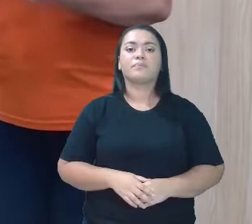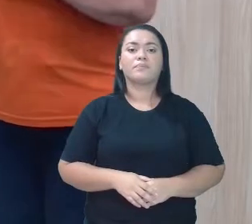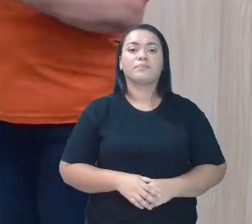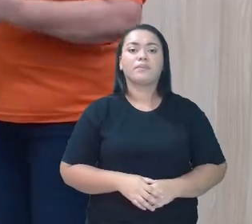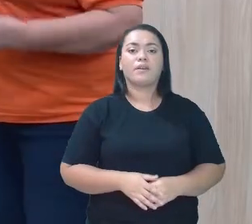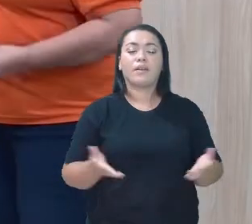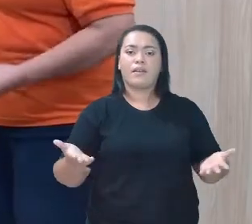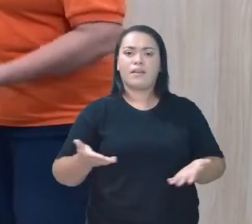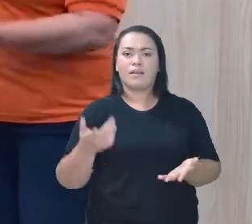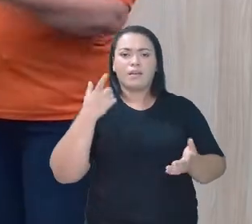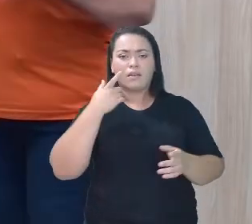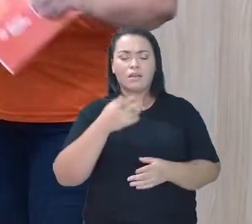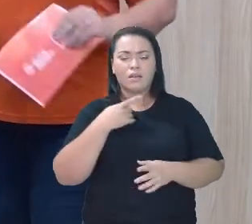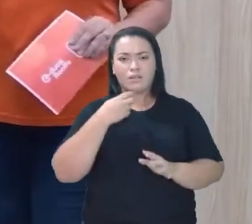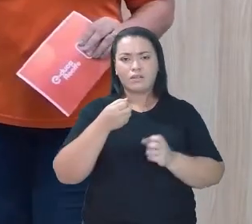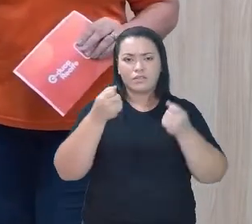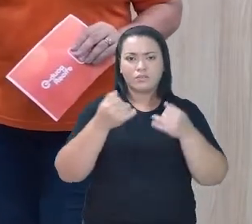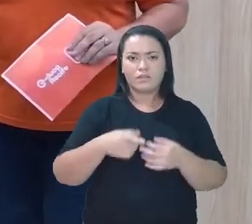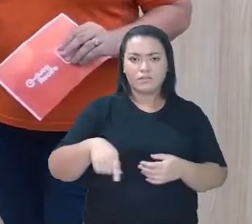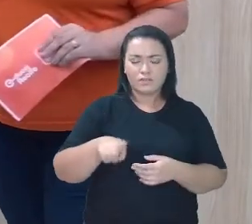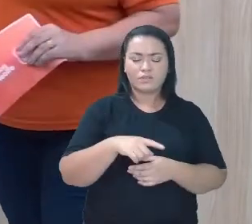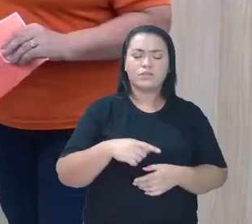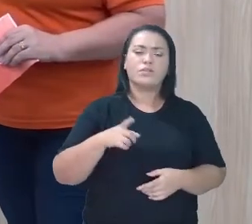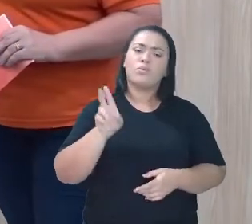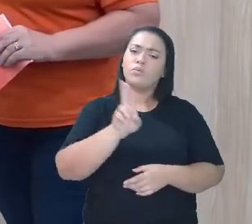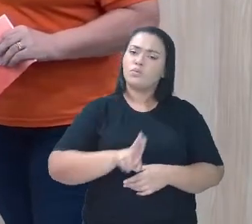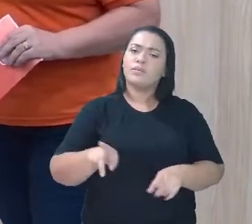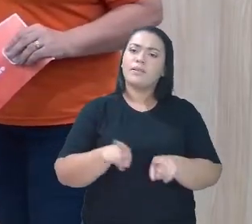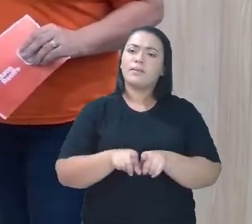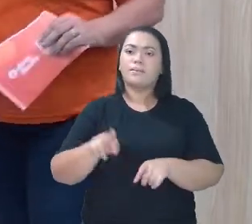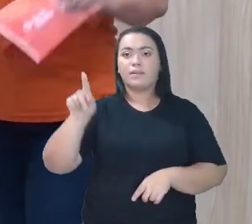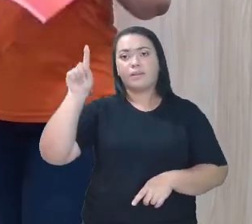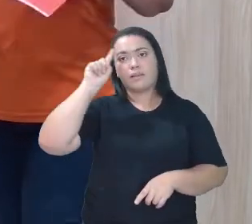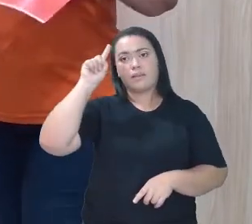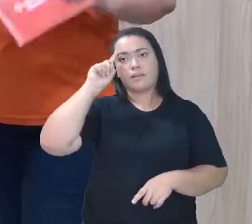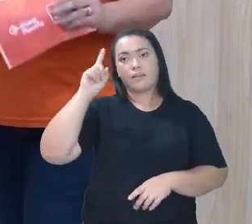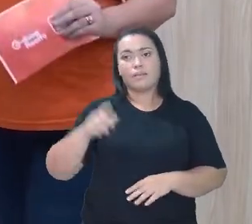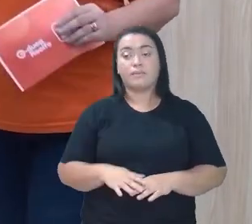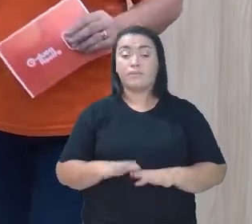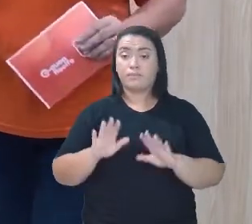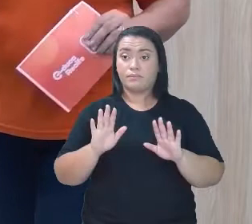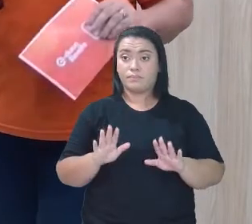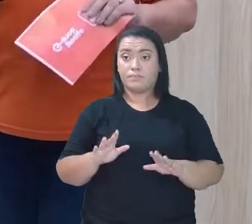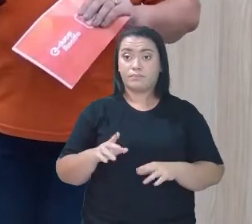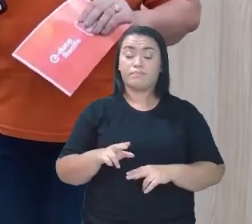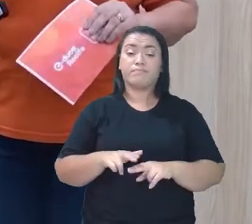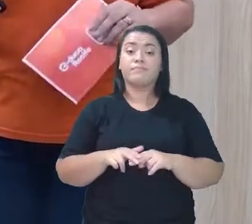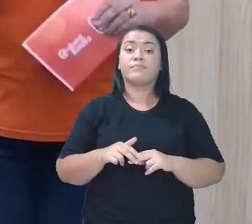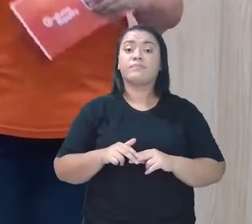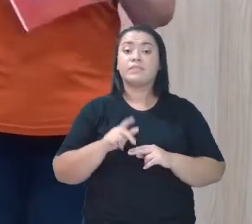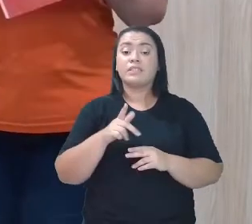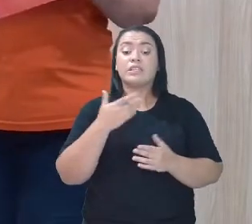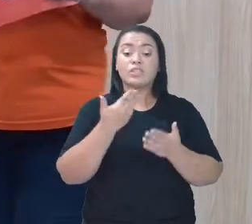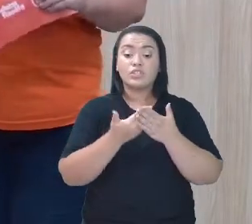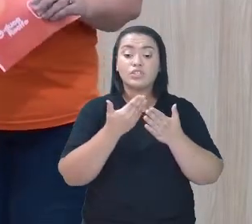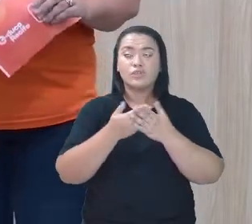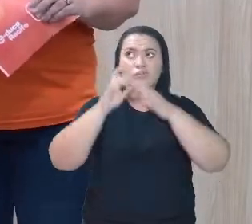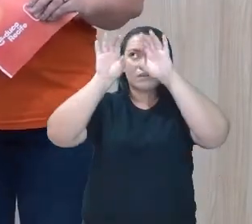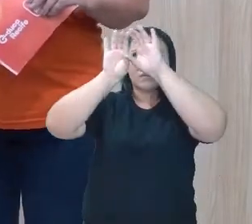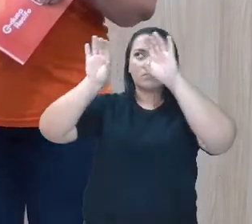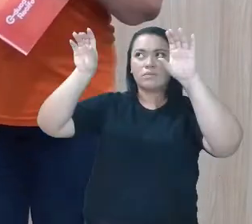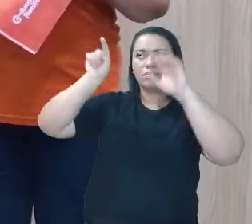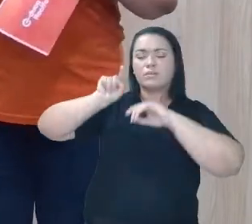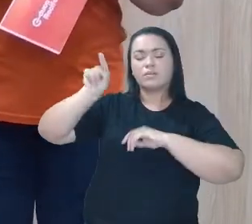né? E que eu estou dizendo a vocês que nós usamos também no nosso dia a dia. Porém, a gente sabe que estudar o